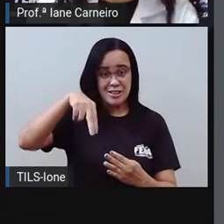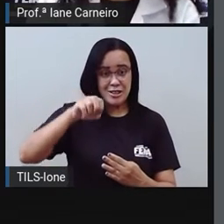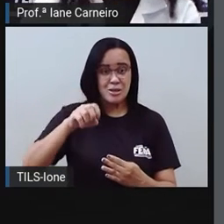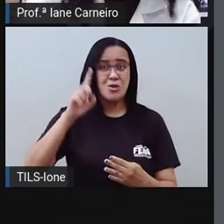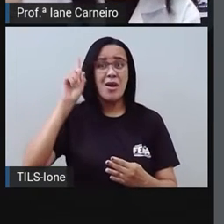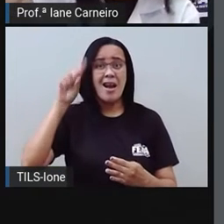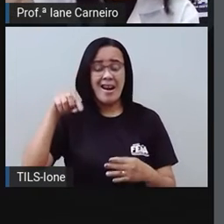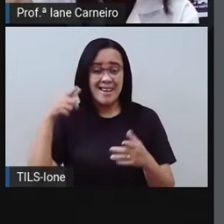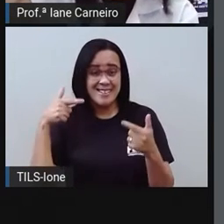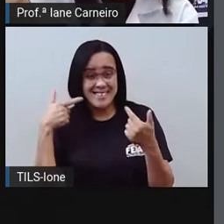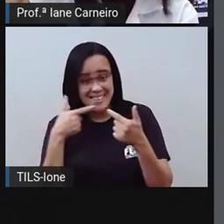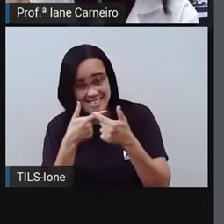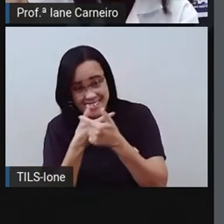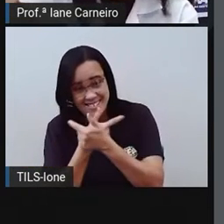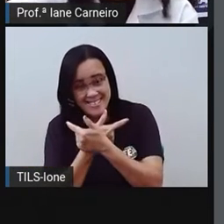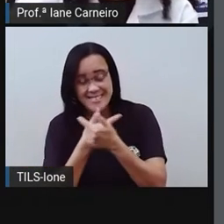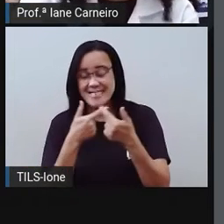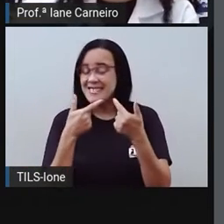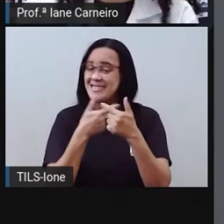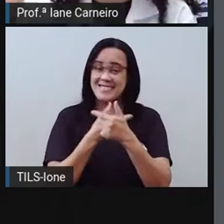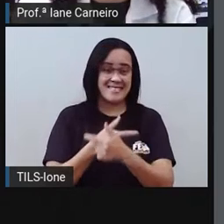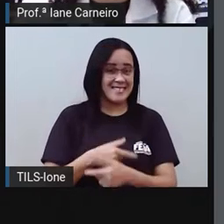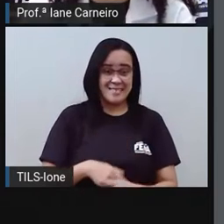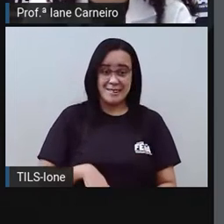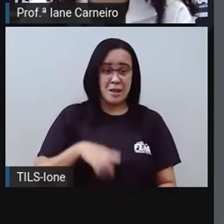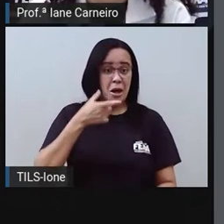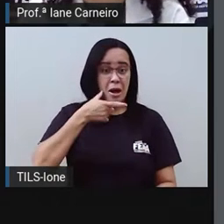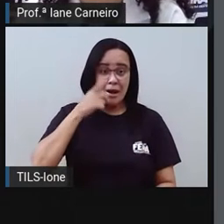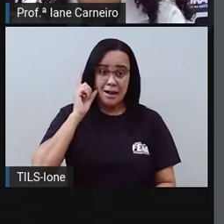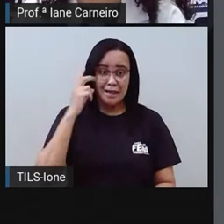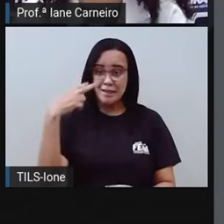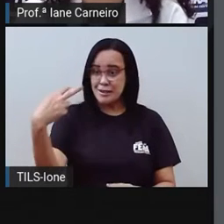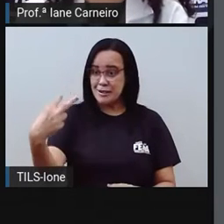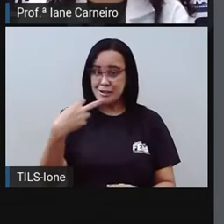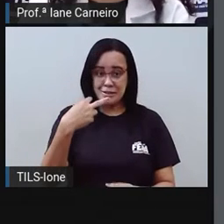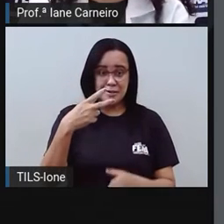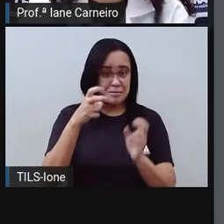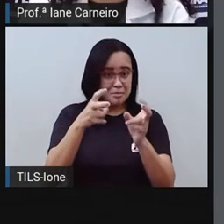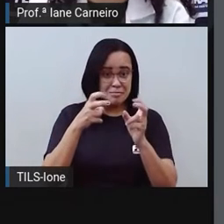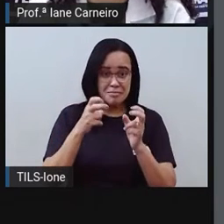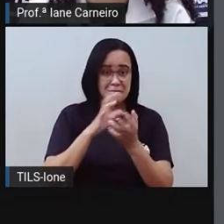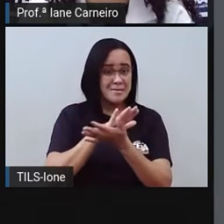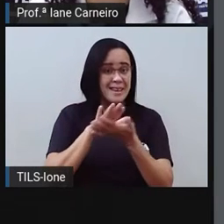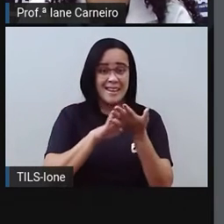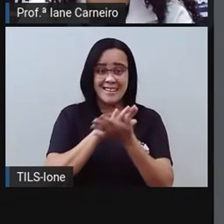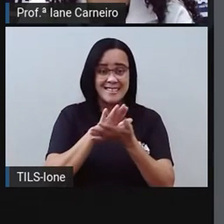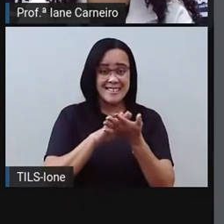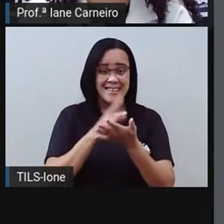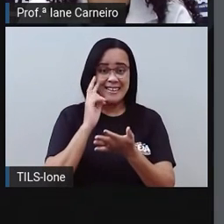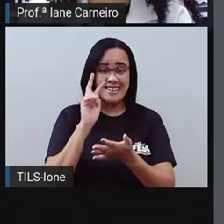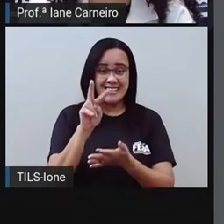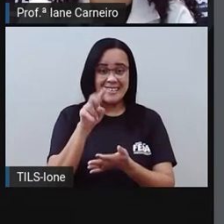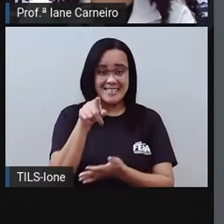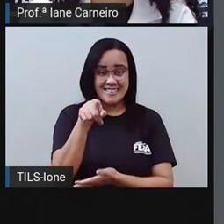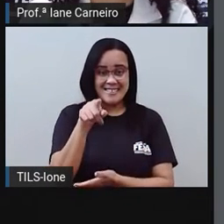engraçadinho? Ele mesmo nunca tinha reparado nisso antes. Olha ele fazendo careta,